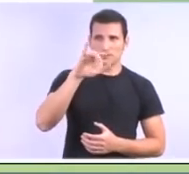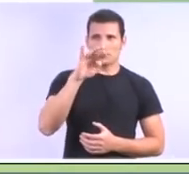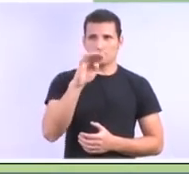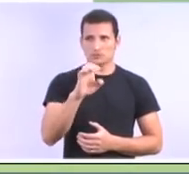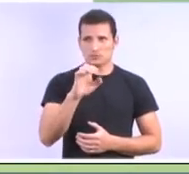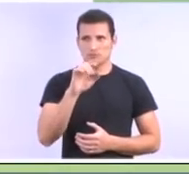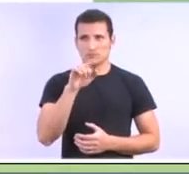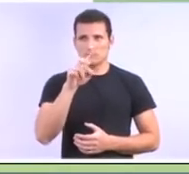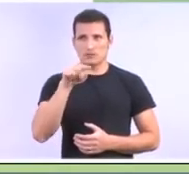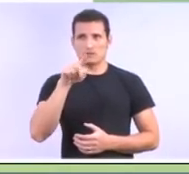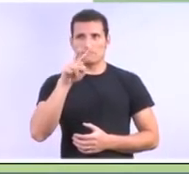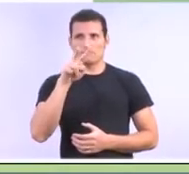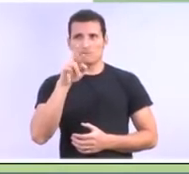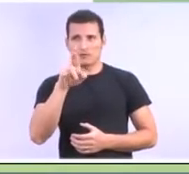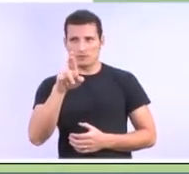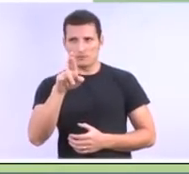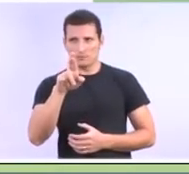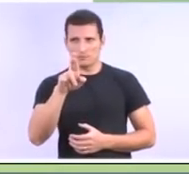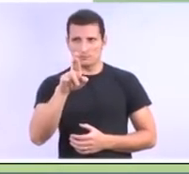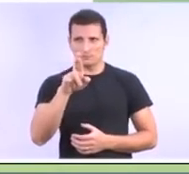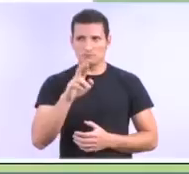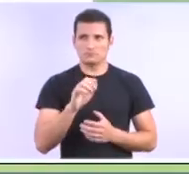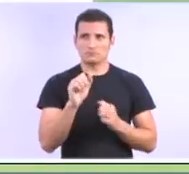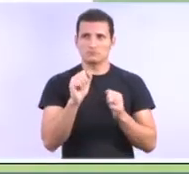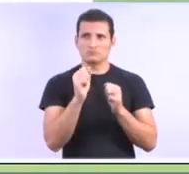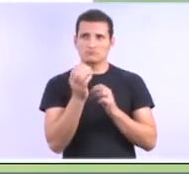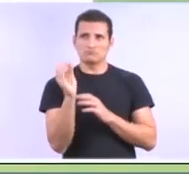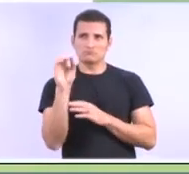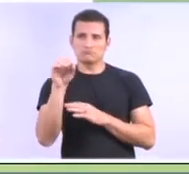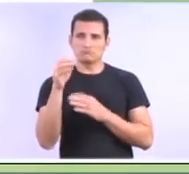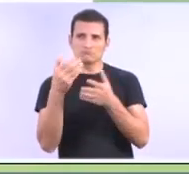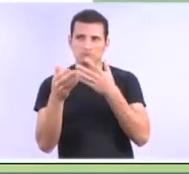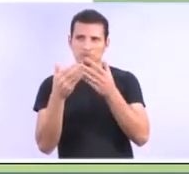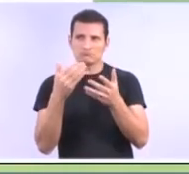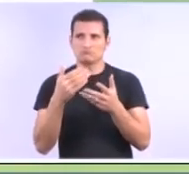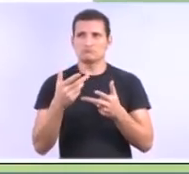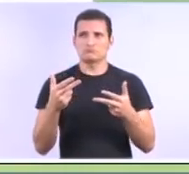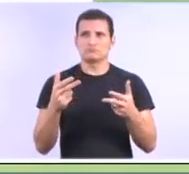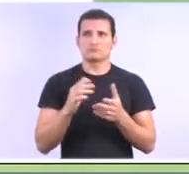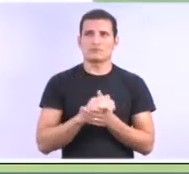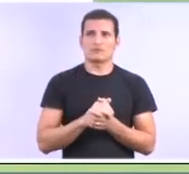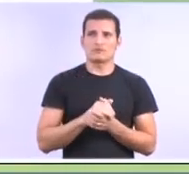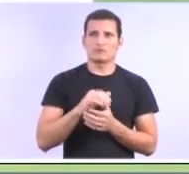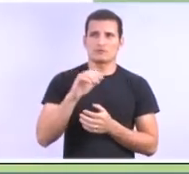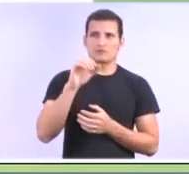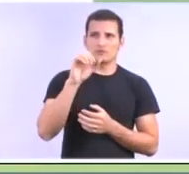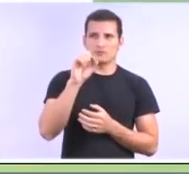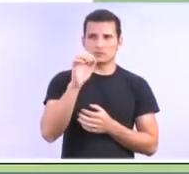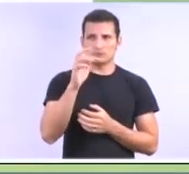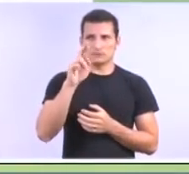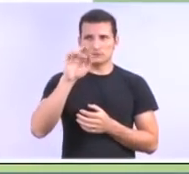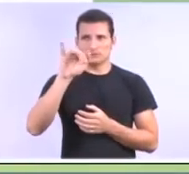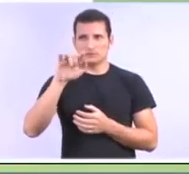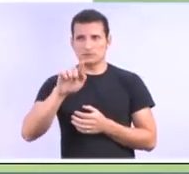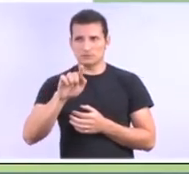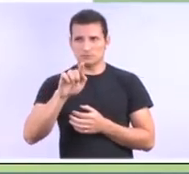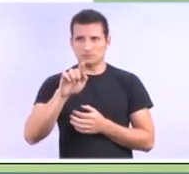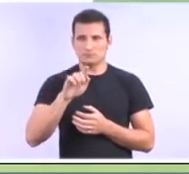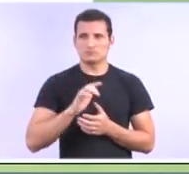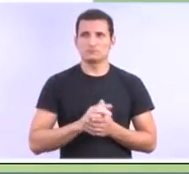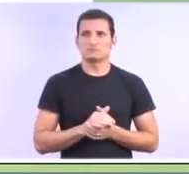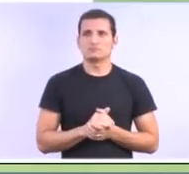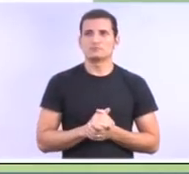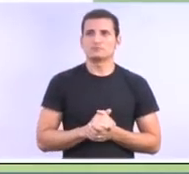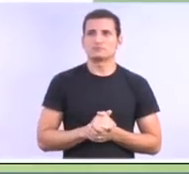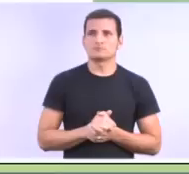um atributo, é uma variável membro, e eu posso atribuir um valor a essa variável. O nome é do tipo string, então o atributo eu faço uma atribuição do tipo